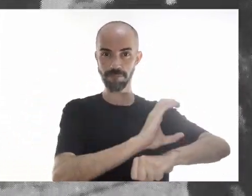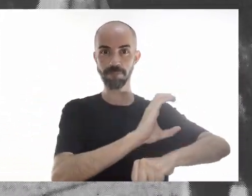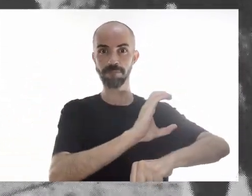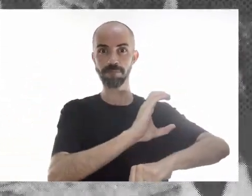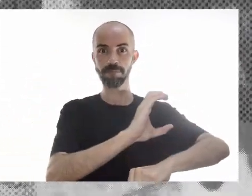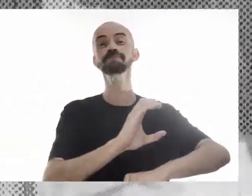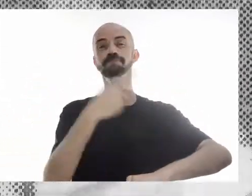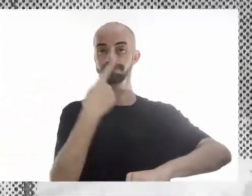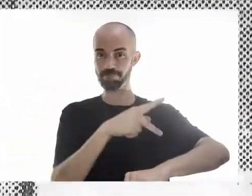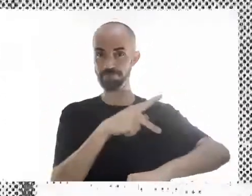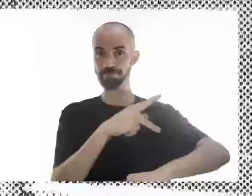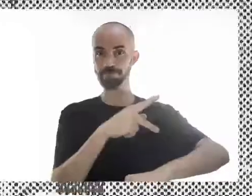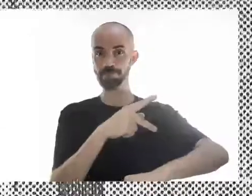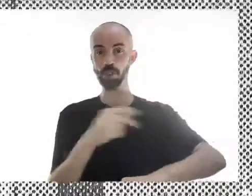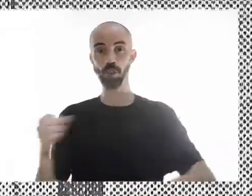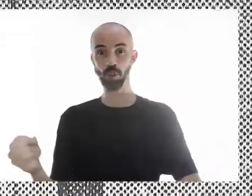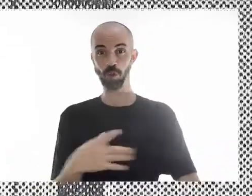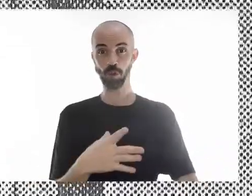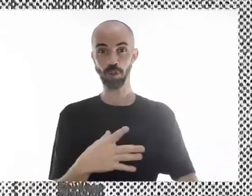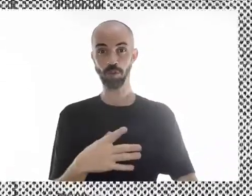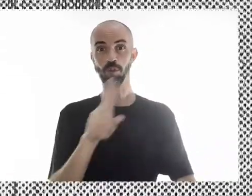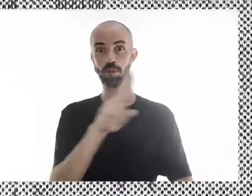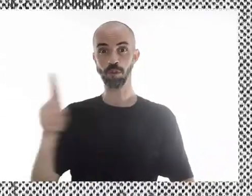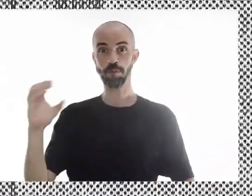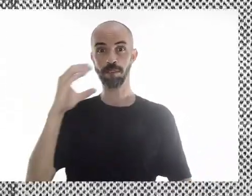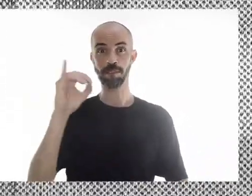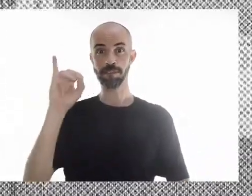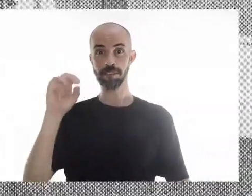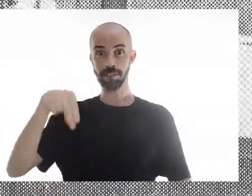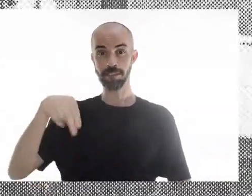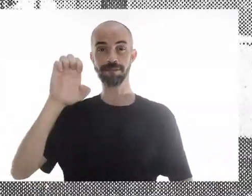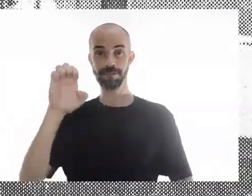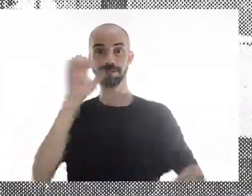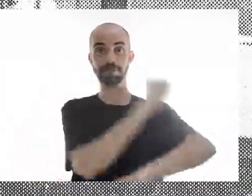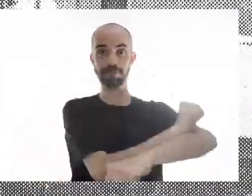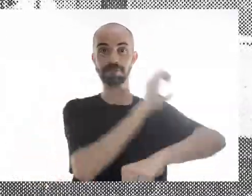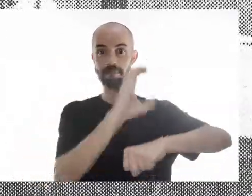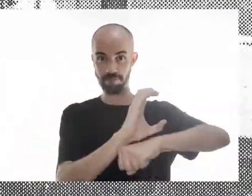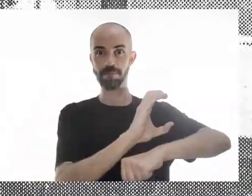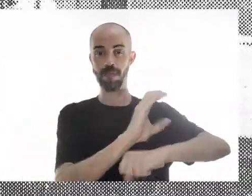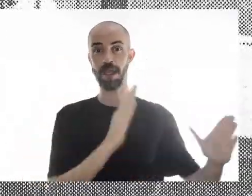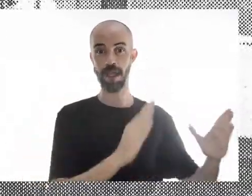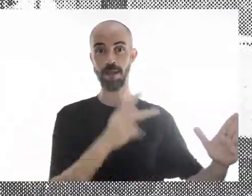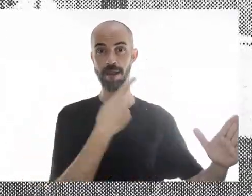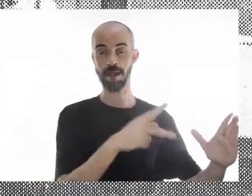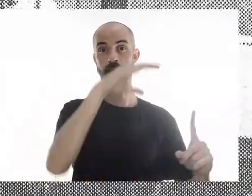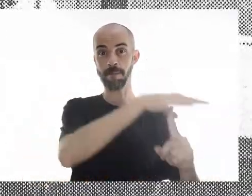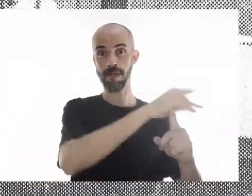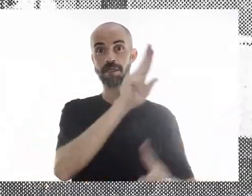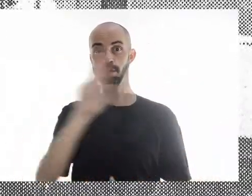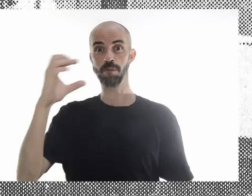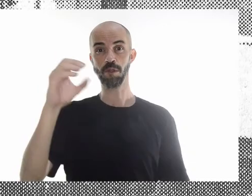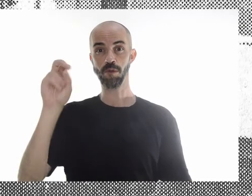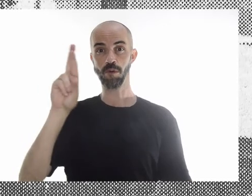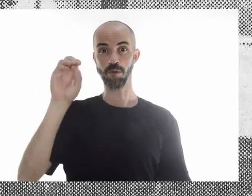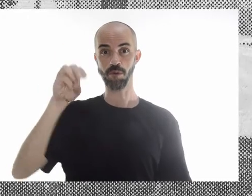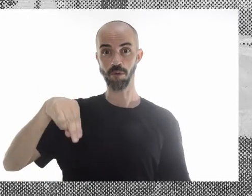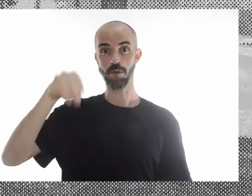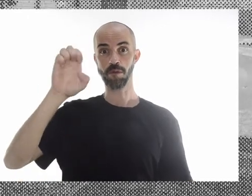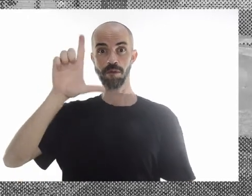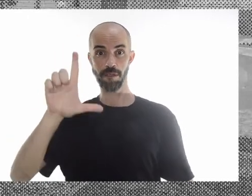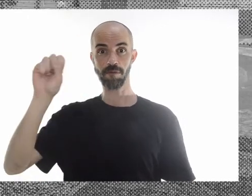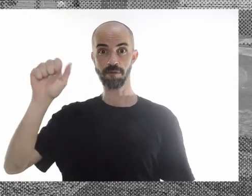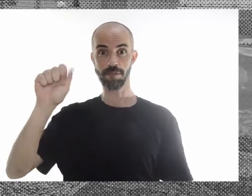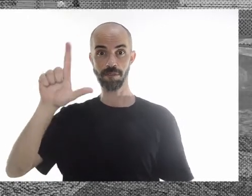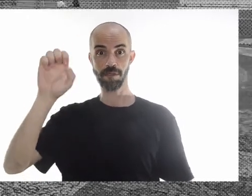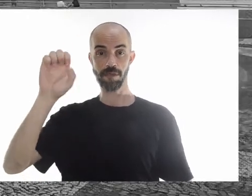foi reinaugurado, agora com o nome de Cine São Carlos. Na época, ficava na Praça Coronel Salles. Foi lá que, em